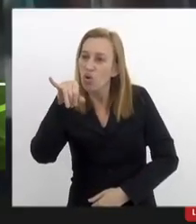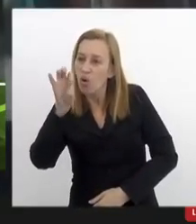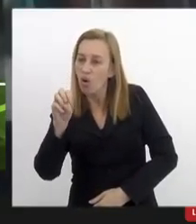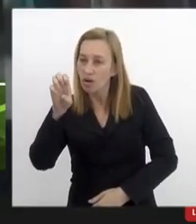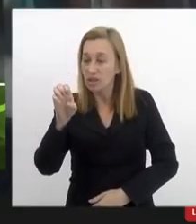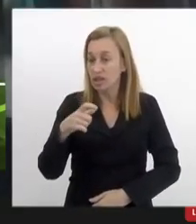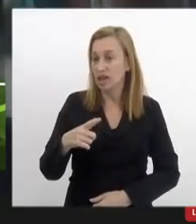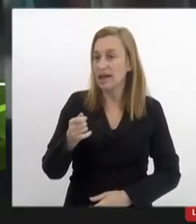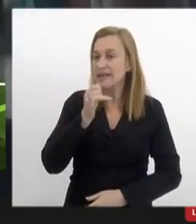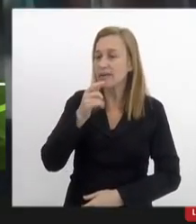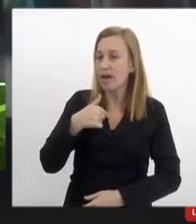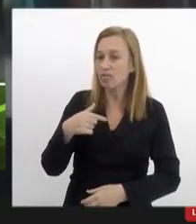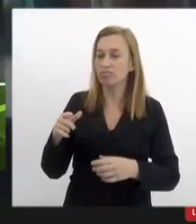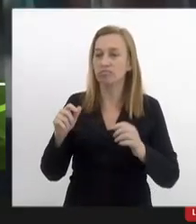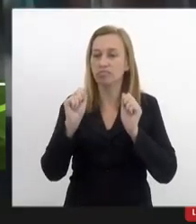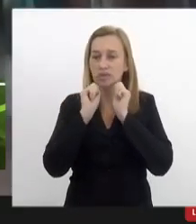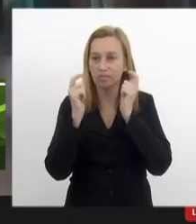Assembleia Legislativa...